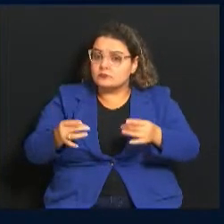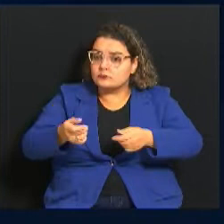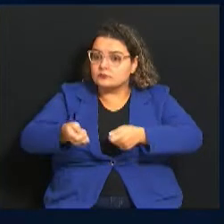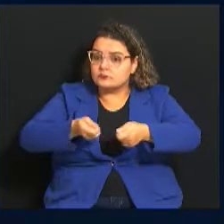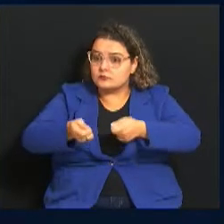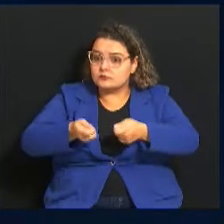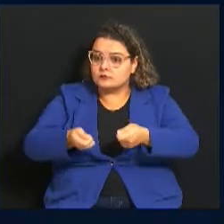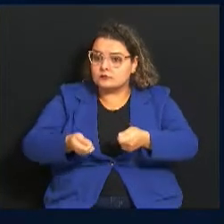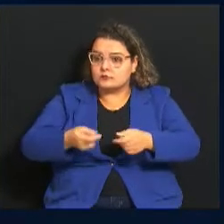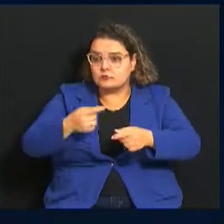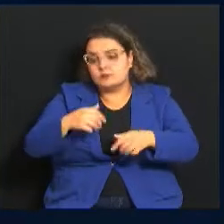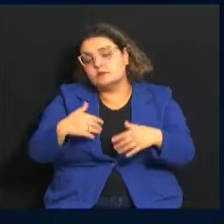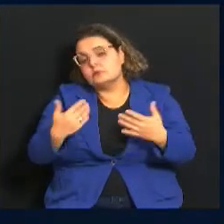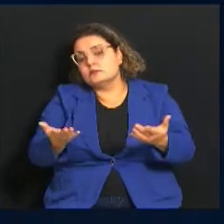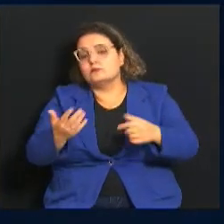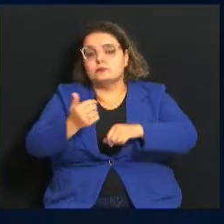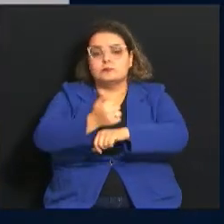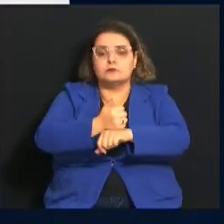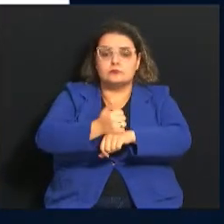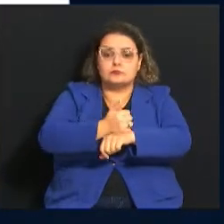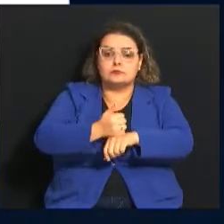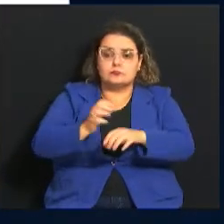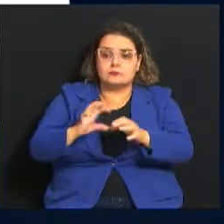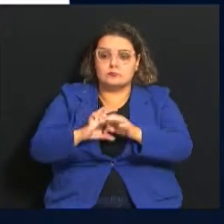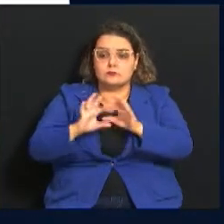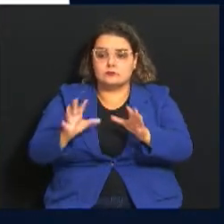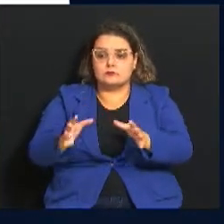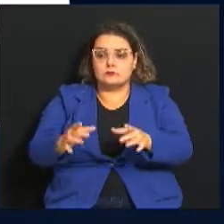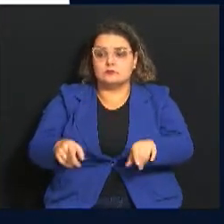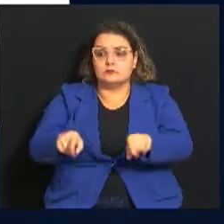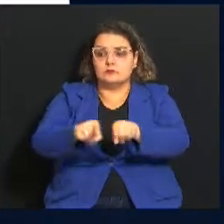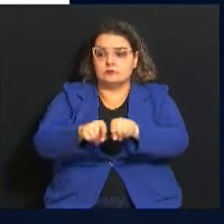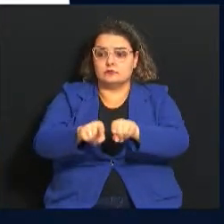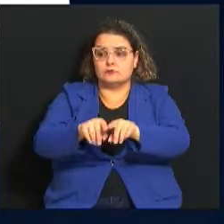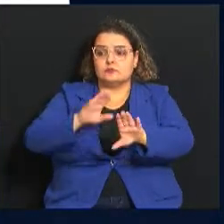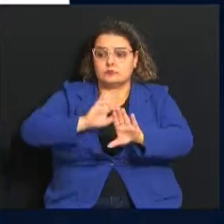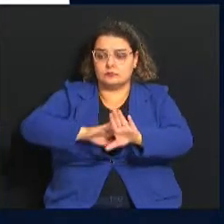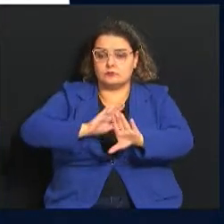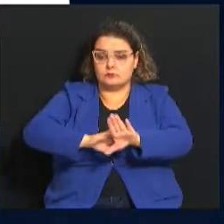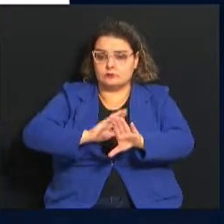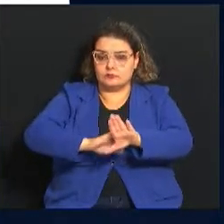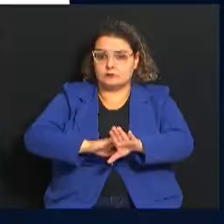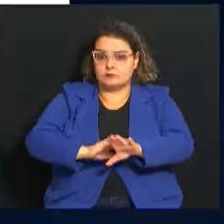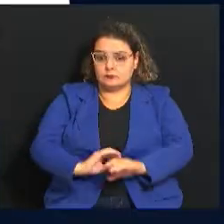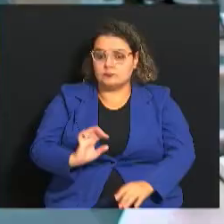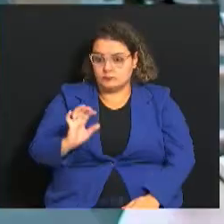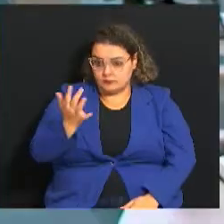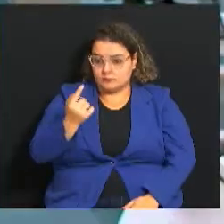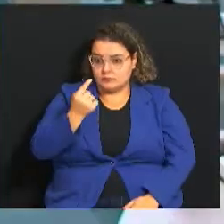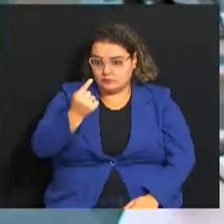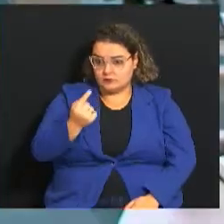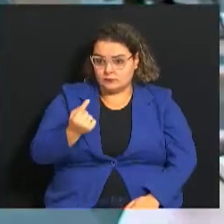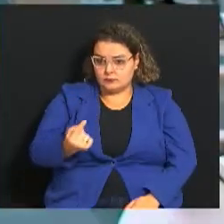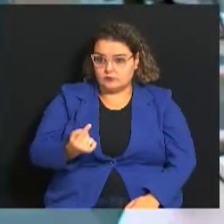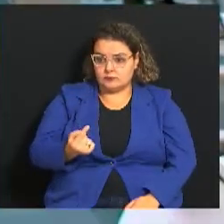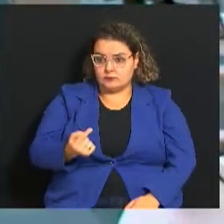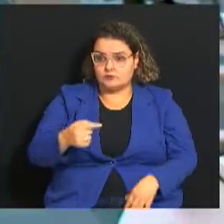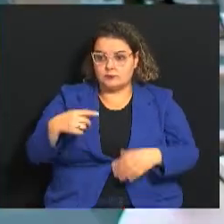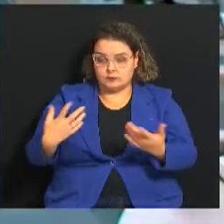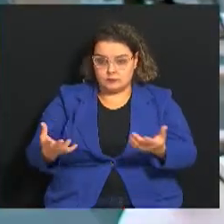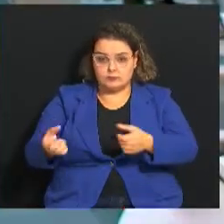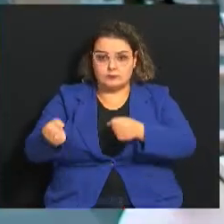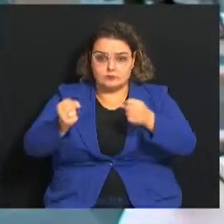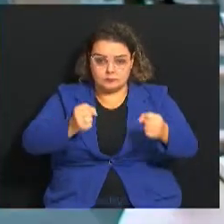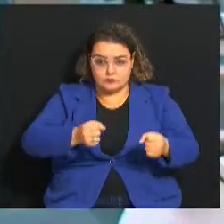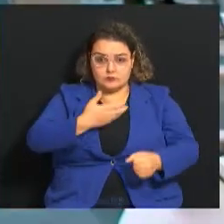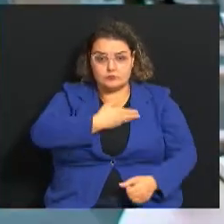os profissionais que foram liberados, além de quais medidas foram tomadas em cada caso. por mais que o poder público